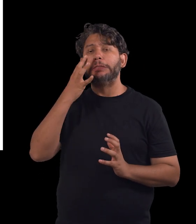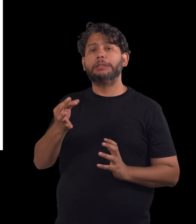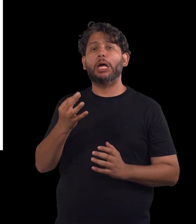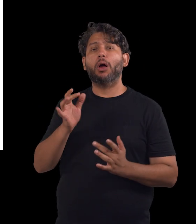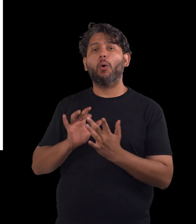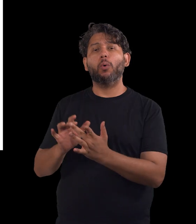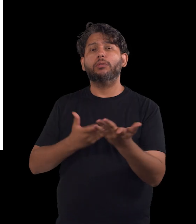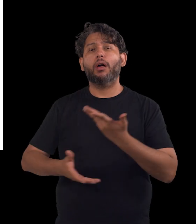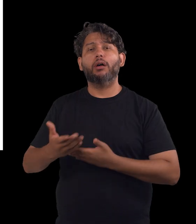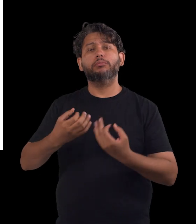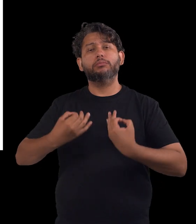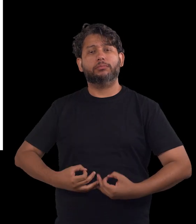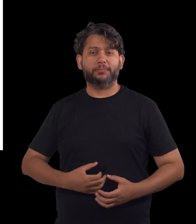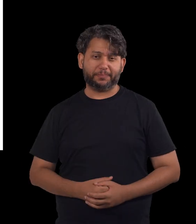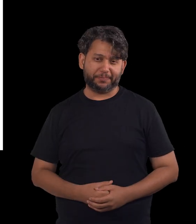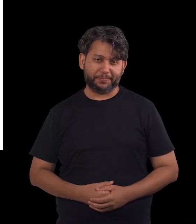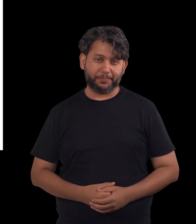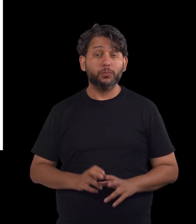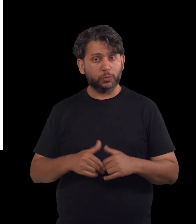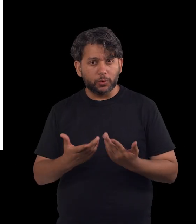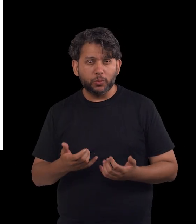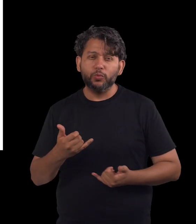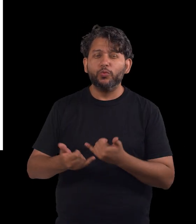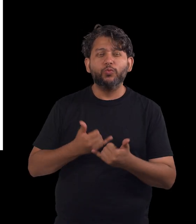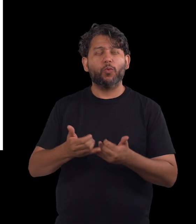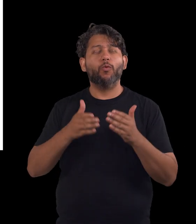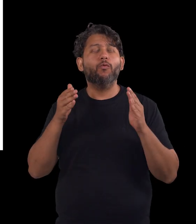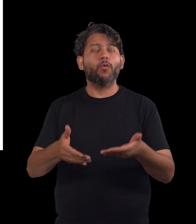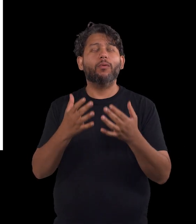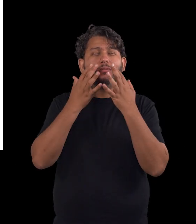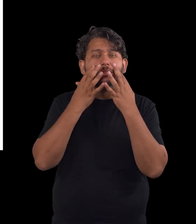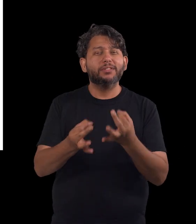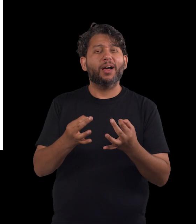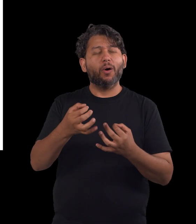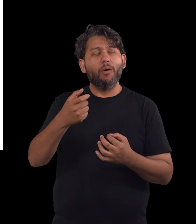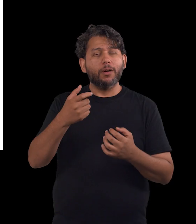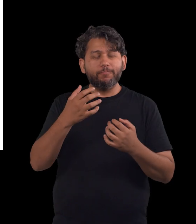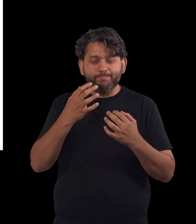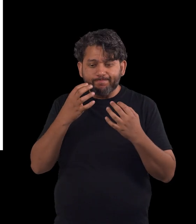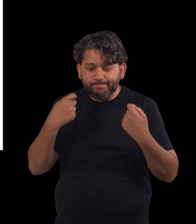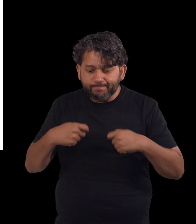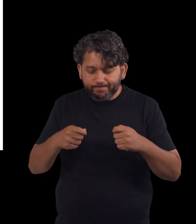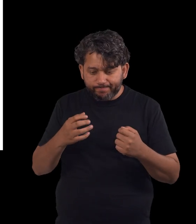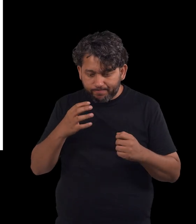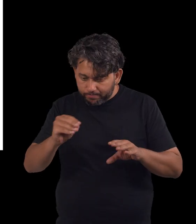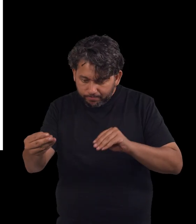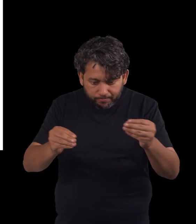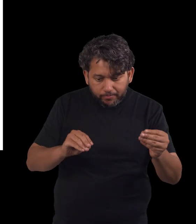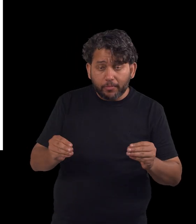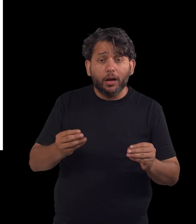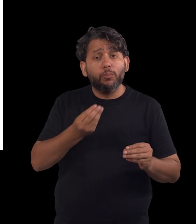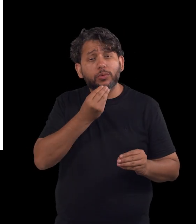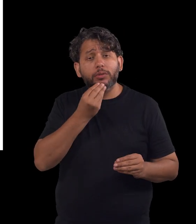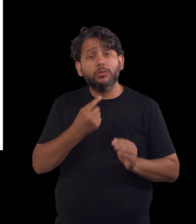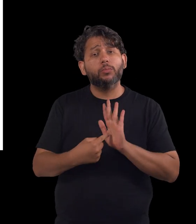formas mais cuidadosas de relação. Desse modo, um jogo voltado à atenção e à concentração torna-se